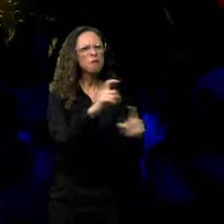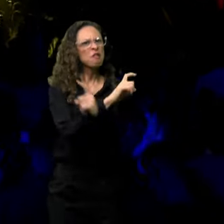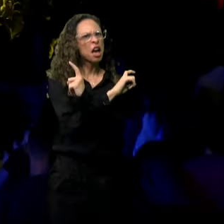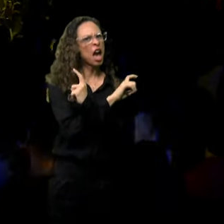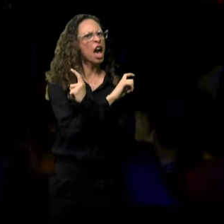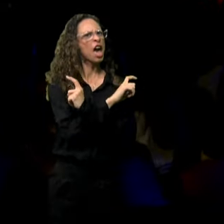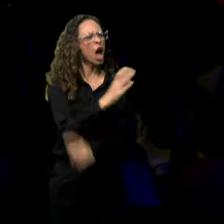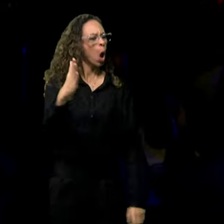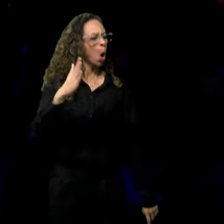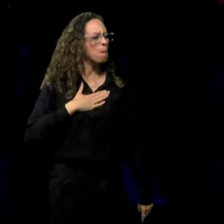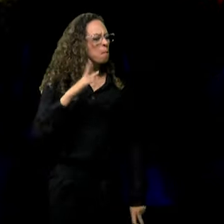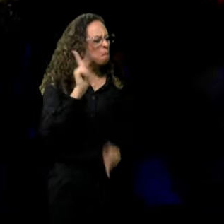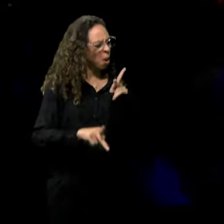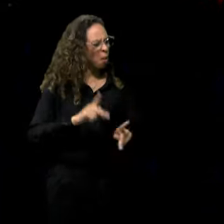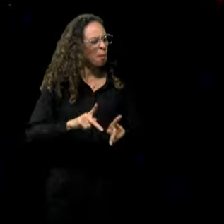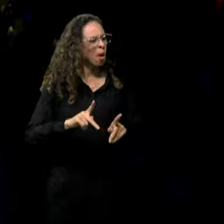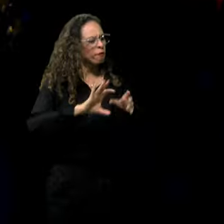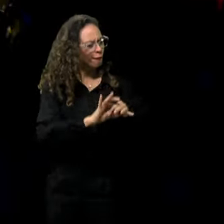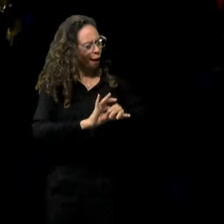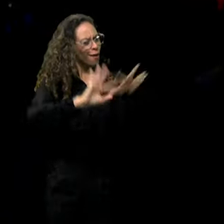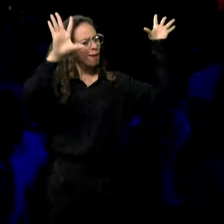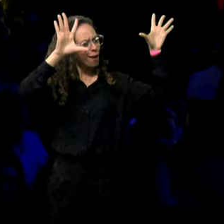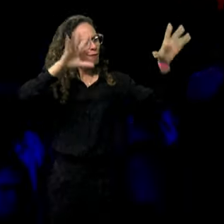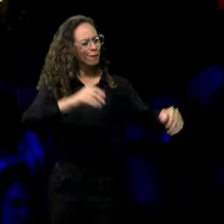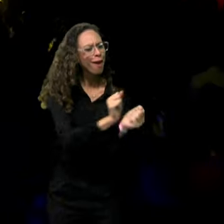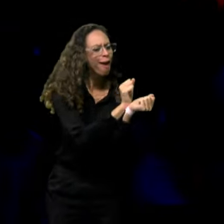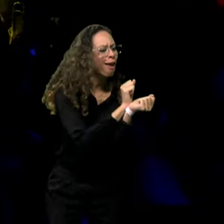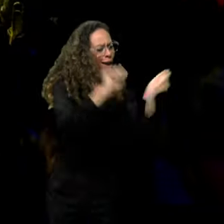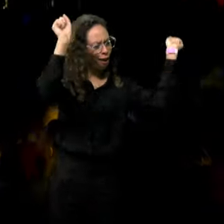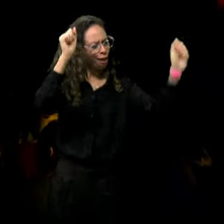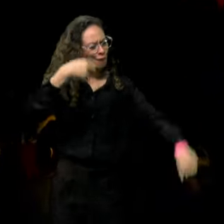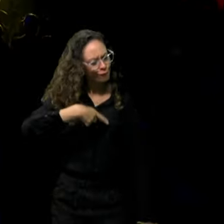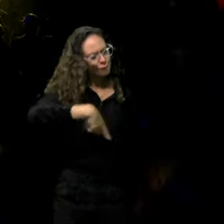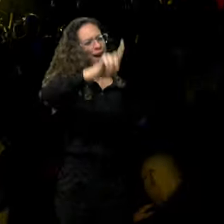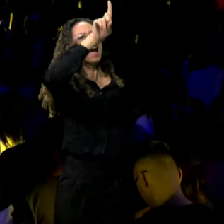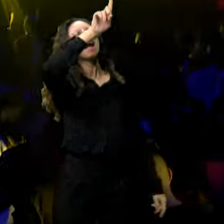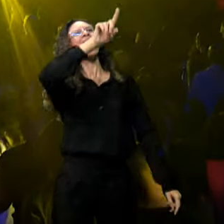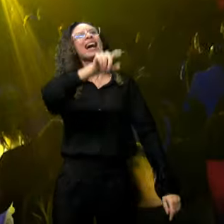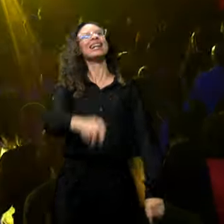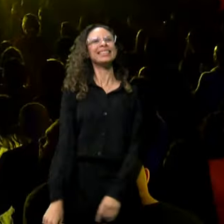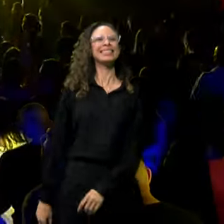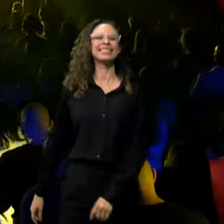meu povo Israel Deixa o Meu Povo Ir